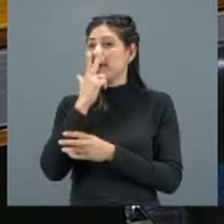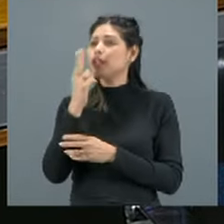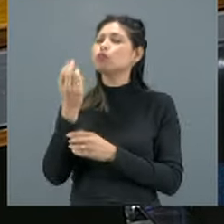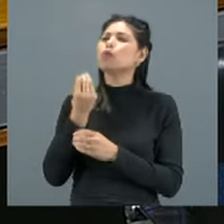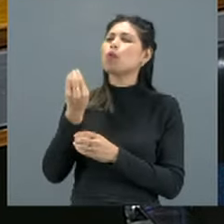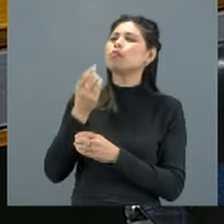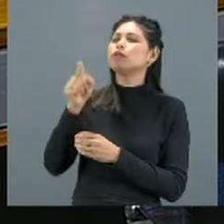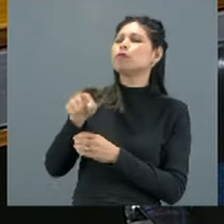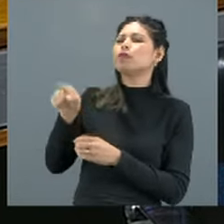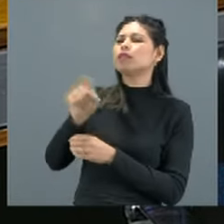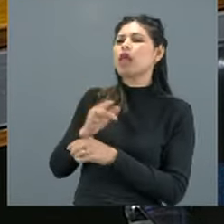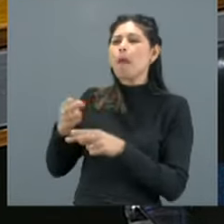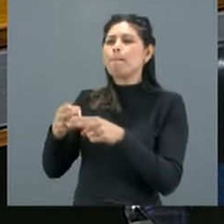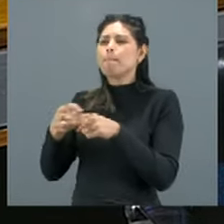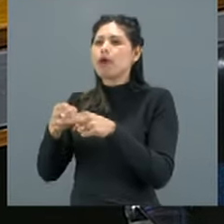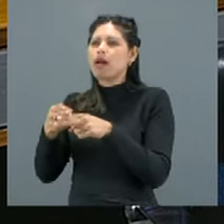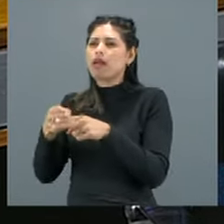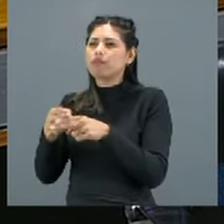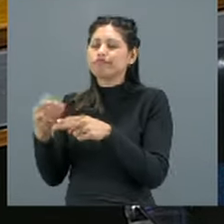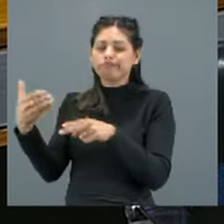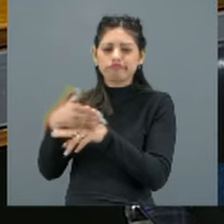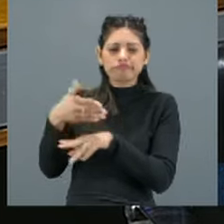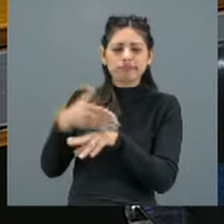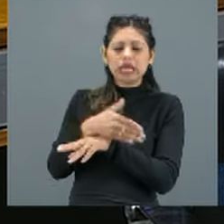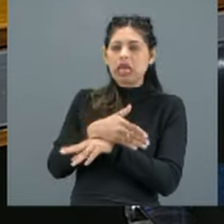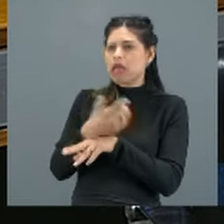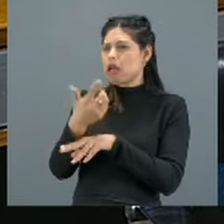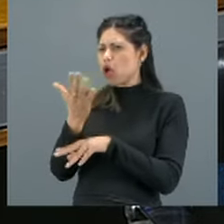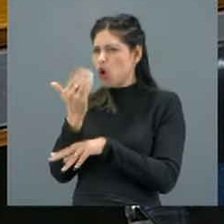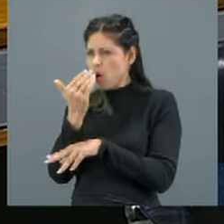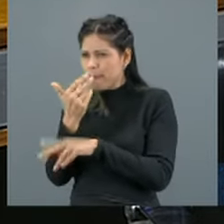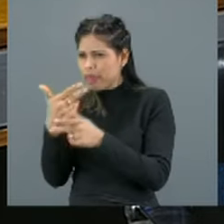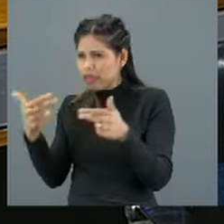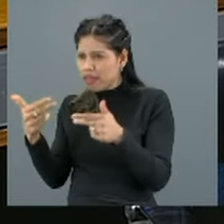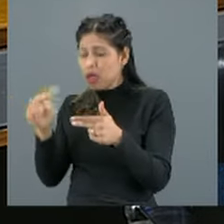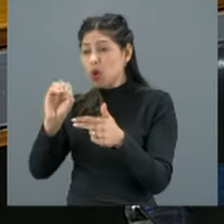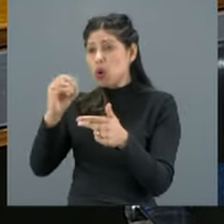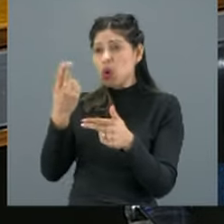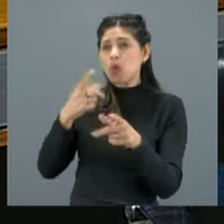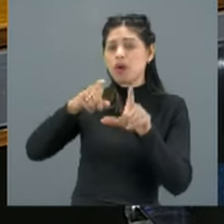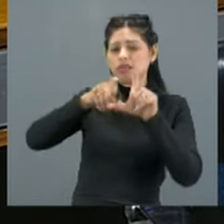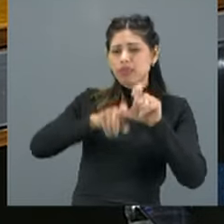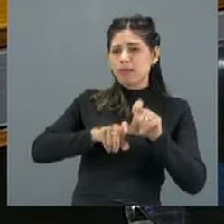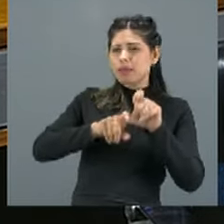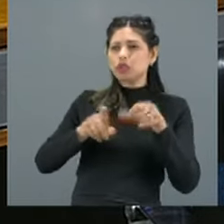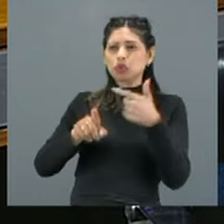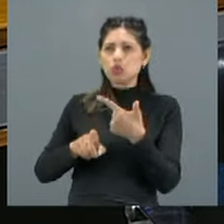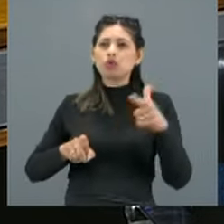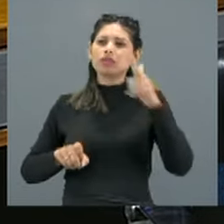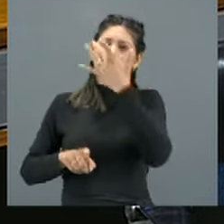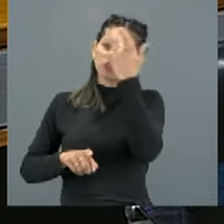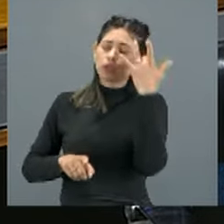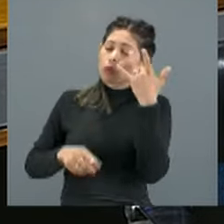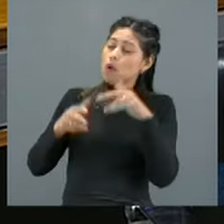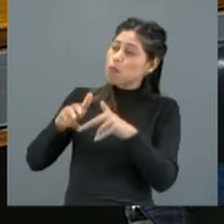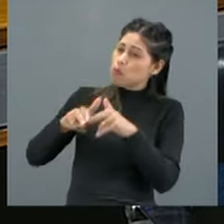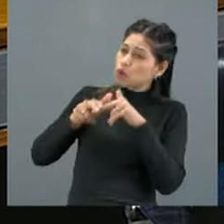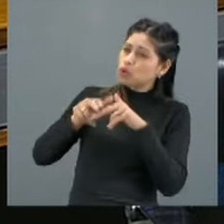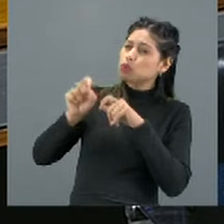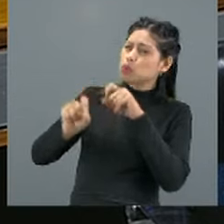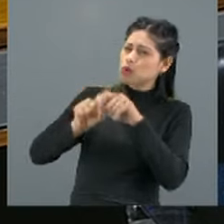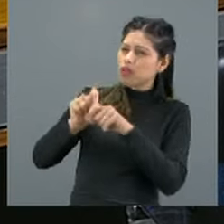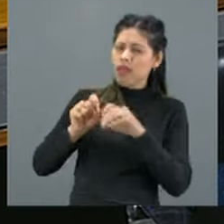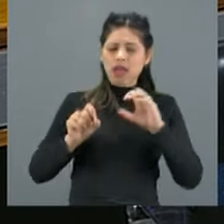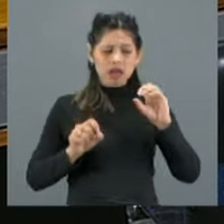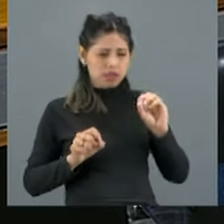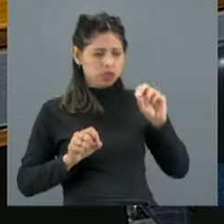sem saber falar, sem saber se alimentar, dependente de uma pessoa. Partindo desse princípio, as ONGs,